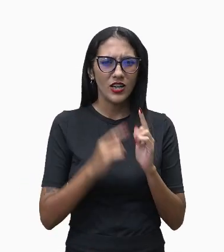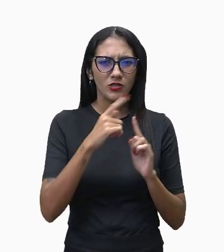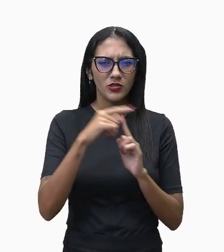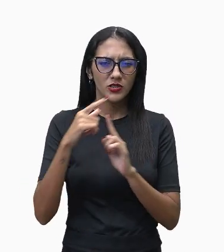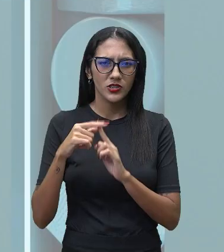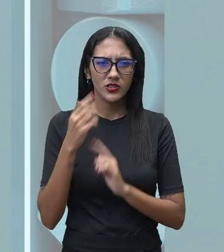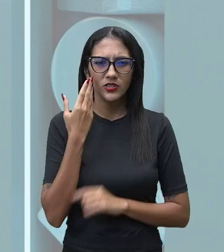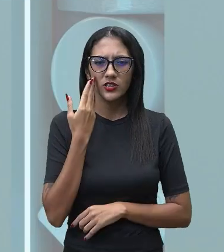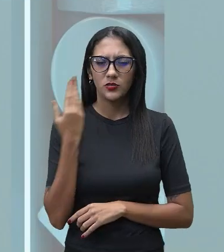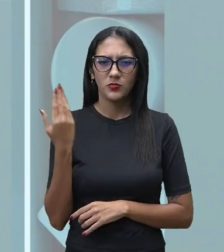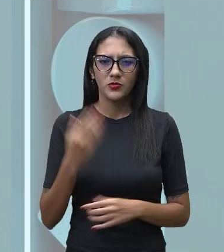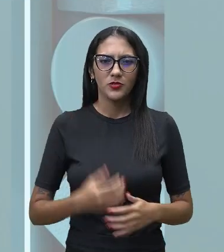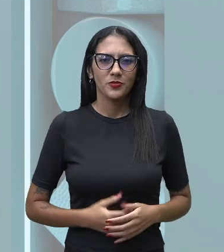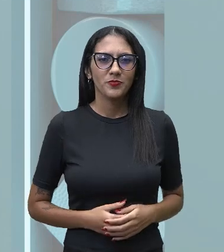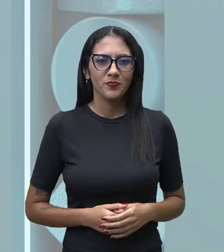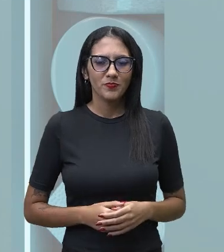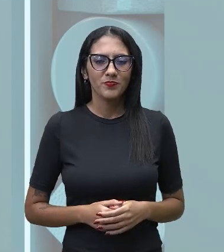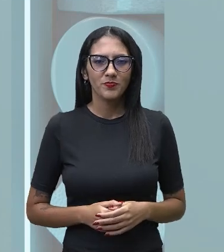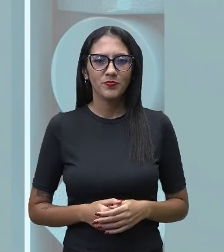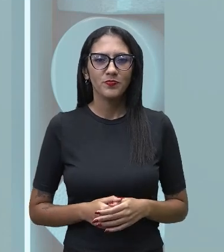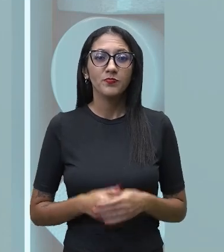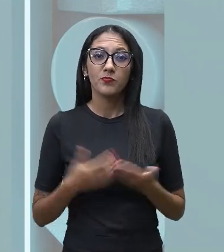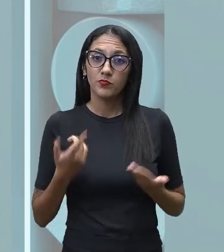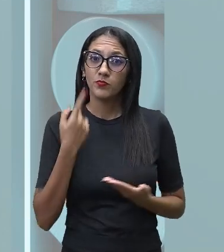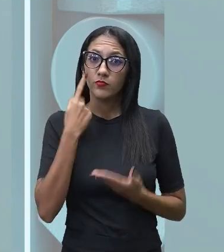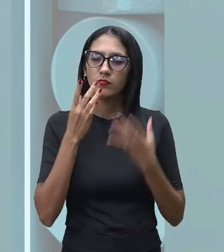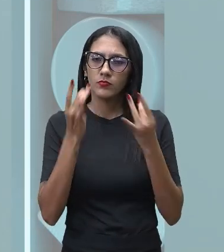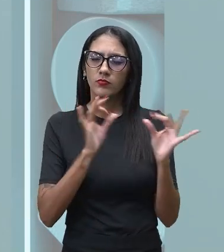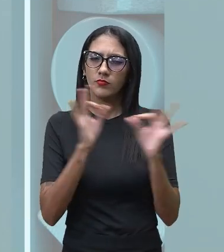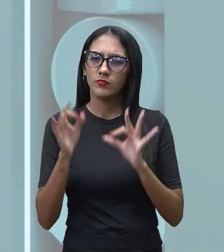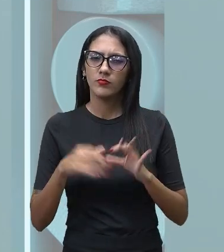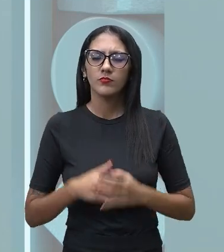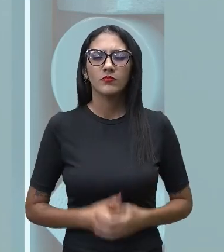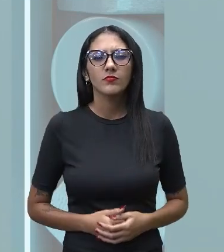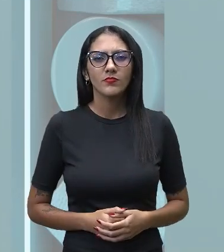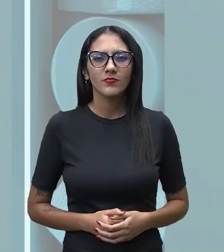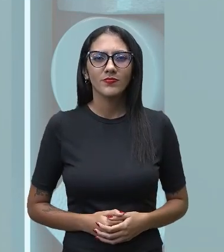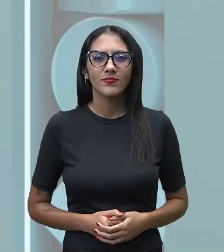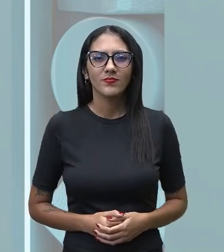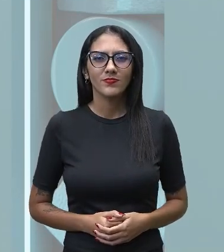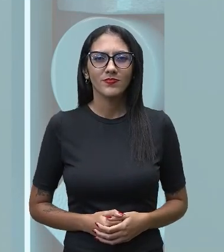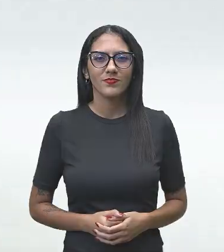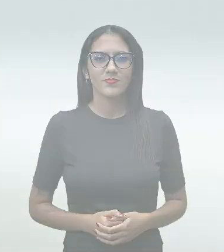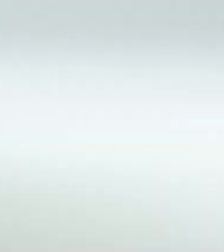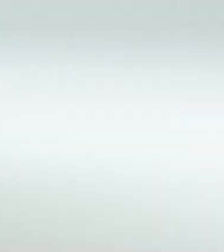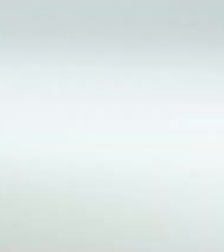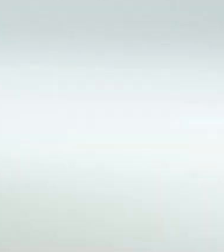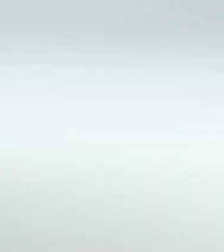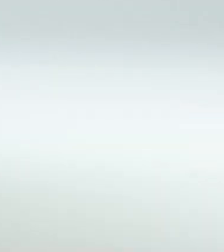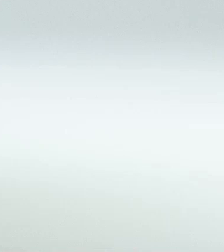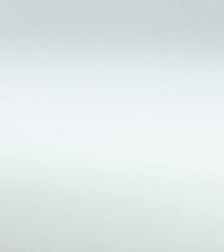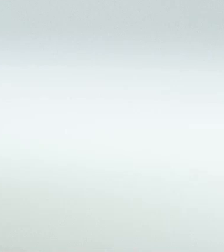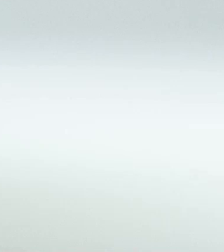e pleonasmo, certo? Então, vamos iniciar esta aula.